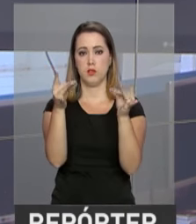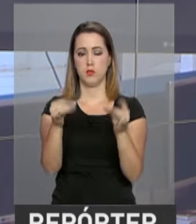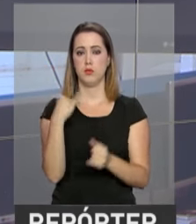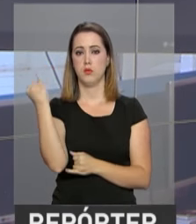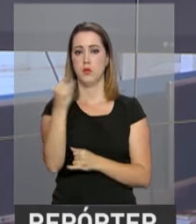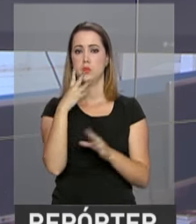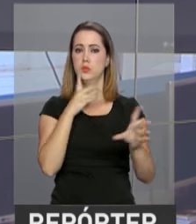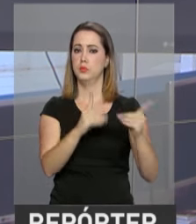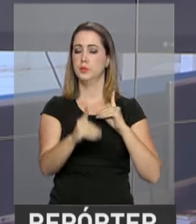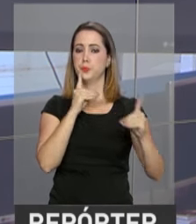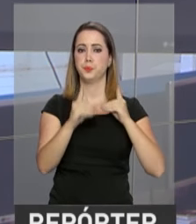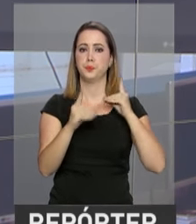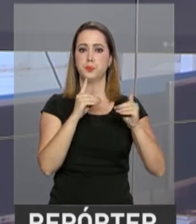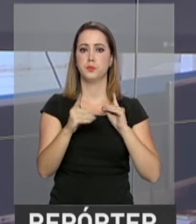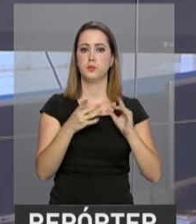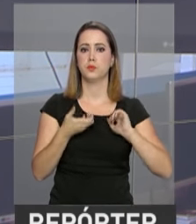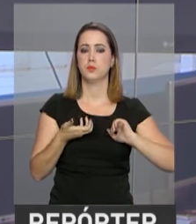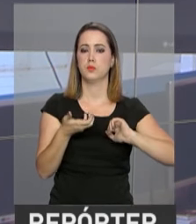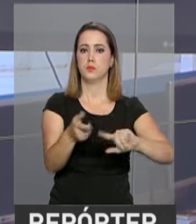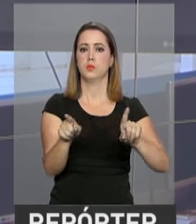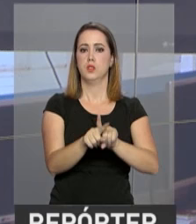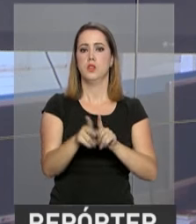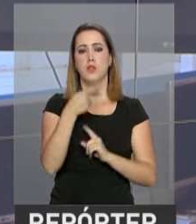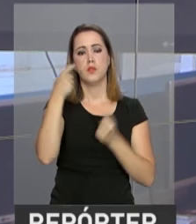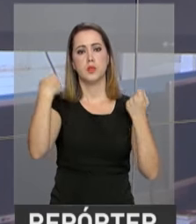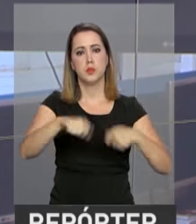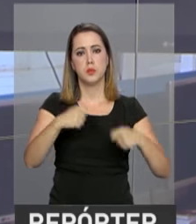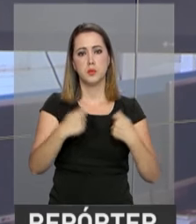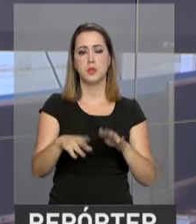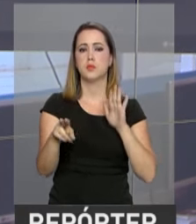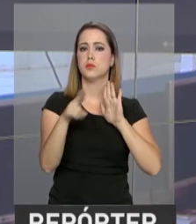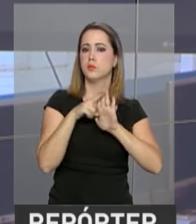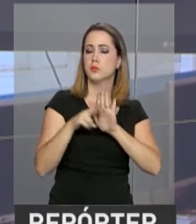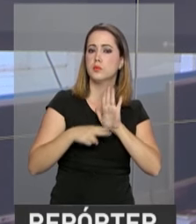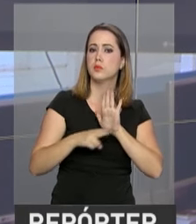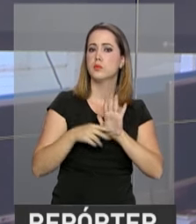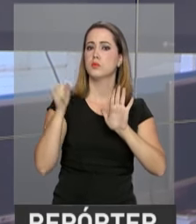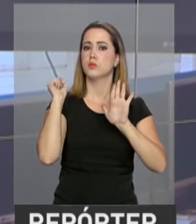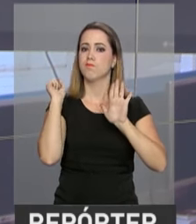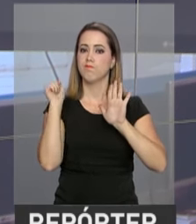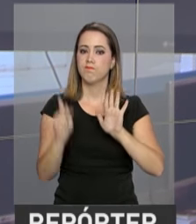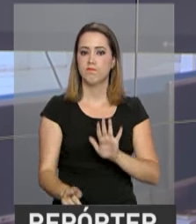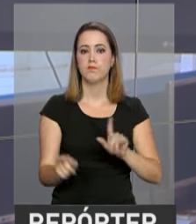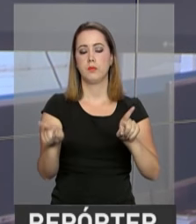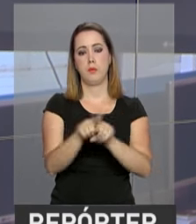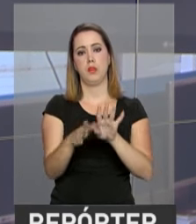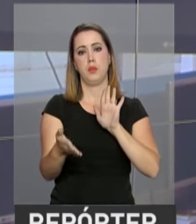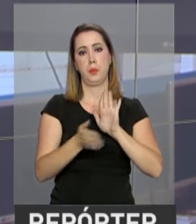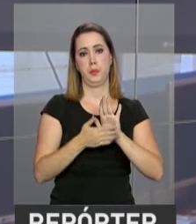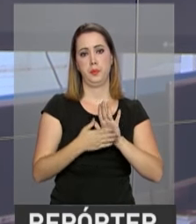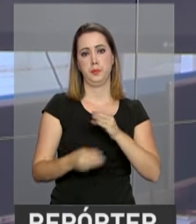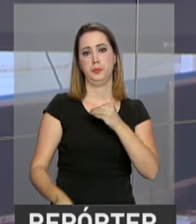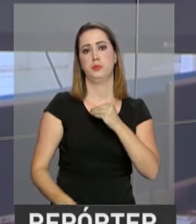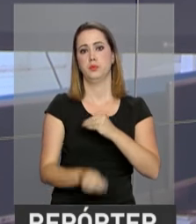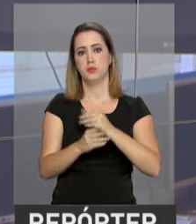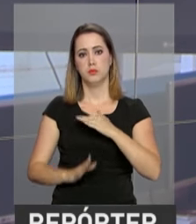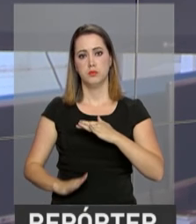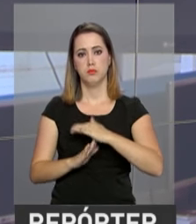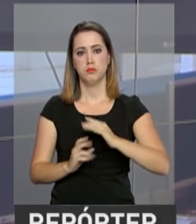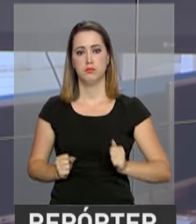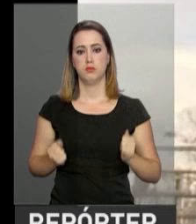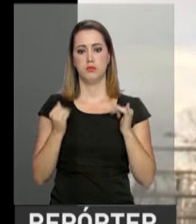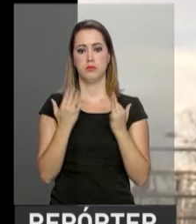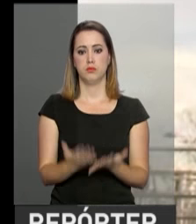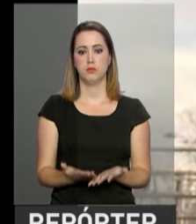do diálogo com o Congresso Nacional e falou da necessidade de medidas como a reforma da Previdência e a proposta que limita os gastos